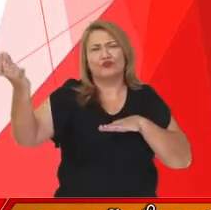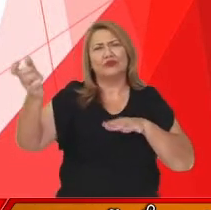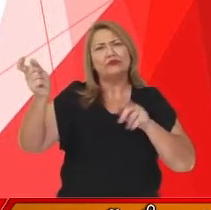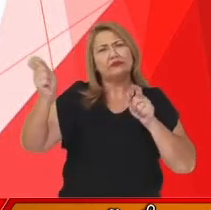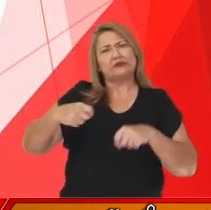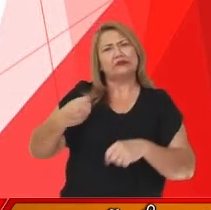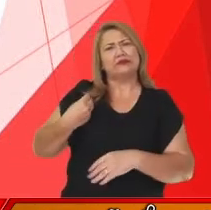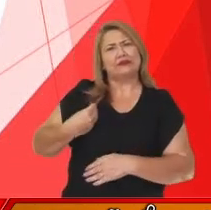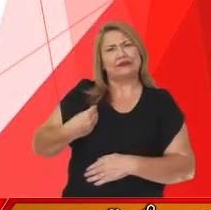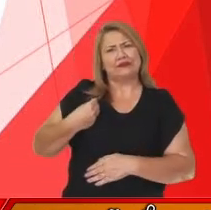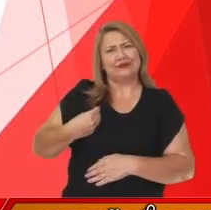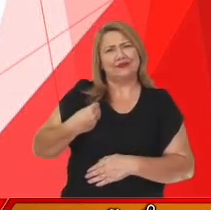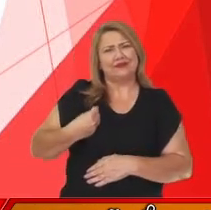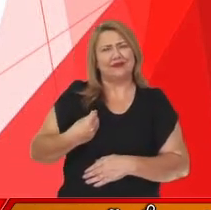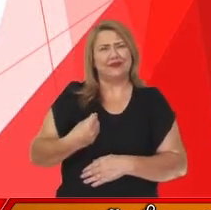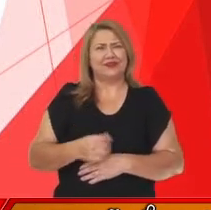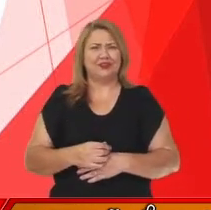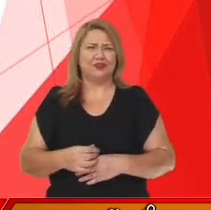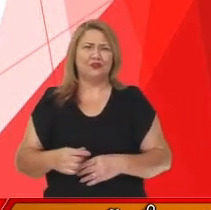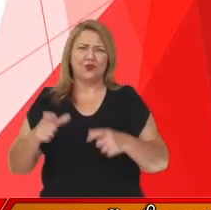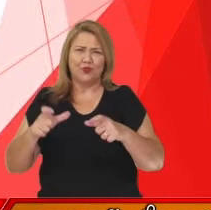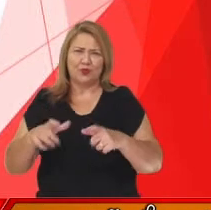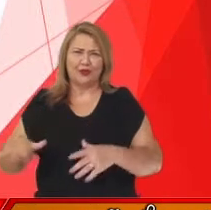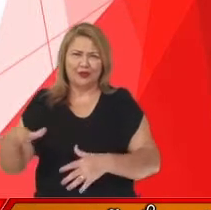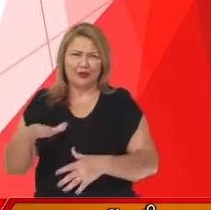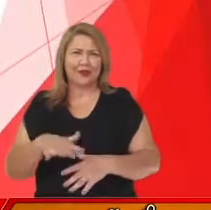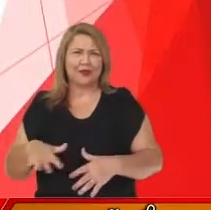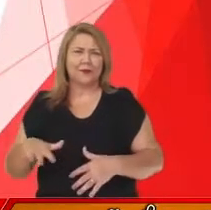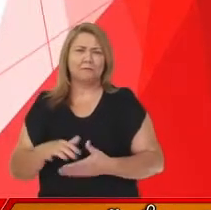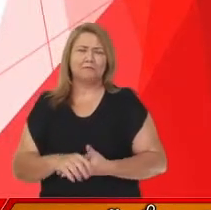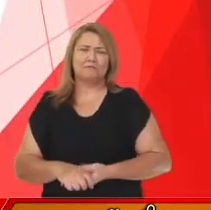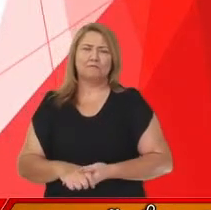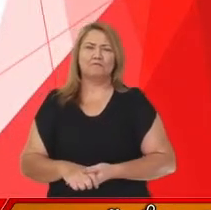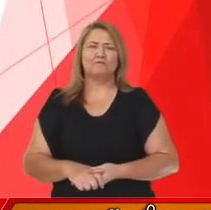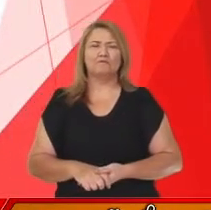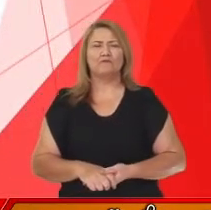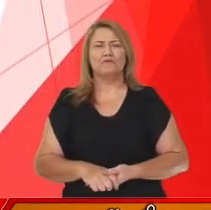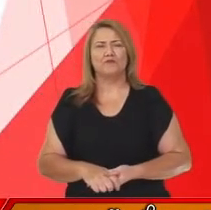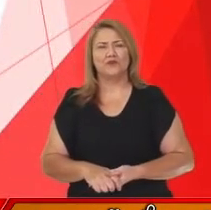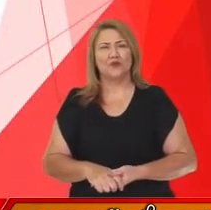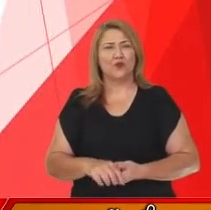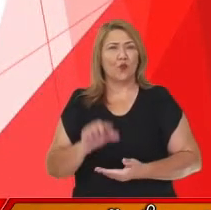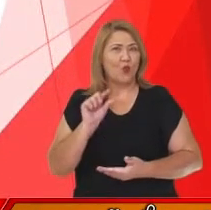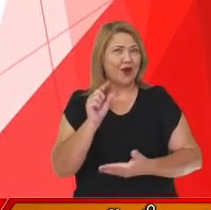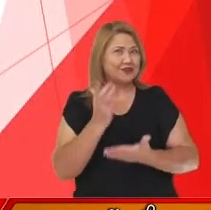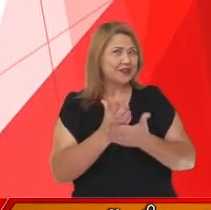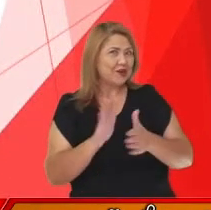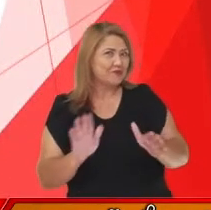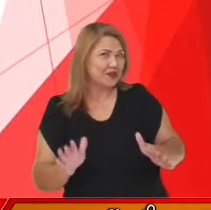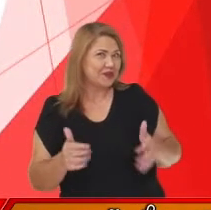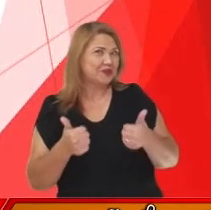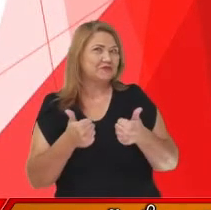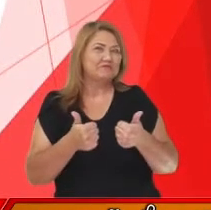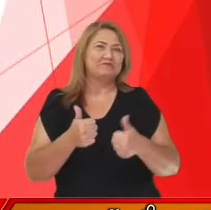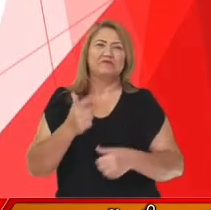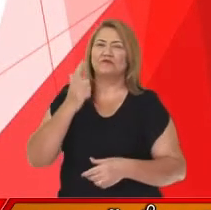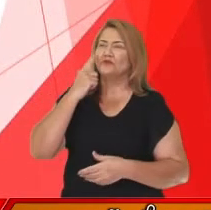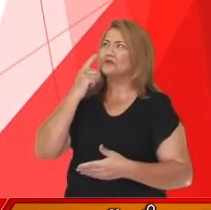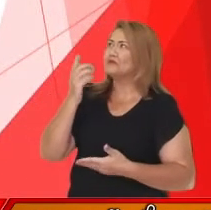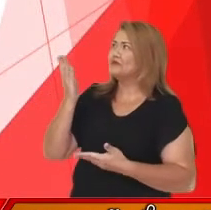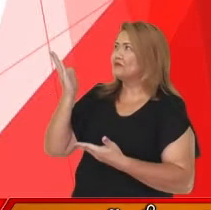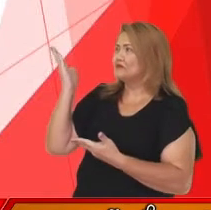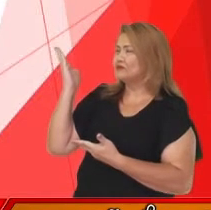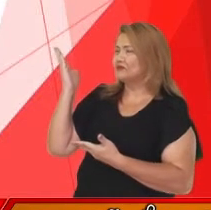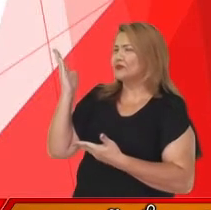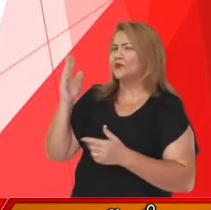salário de sobreviver nessas regiões ó tá acabando beleza Bom a